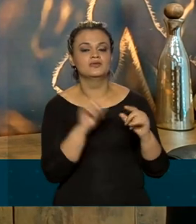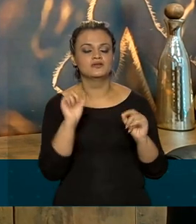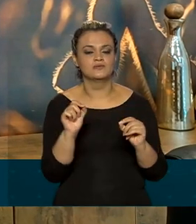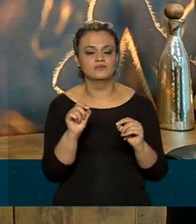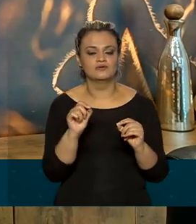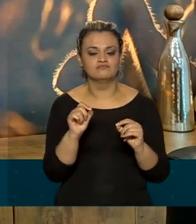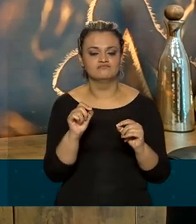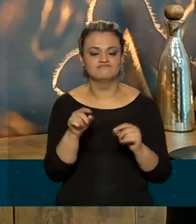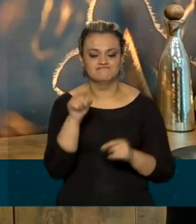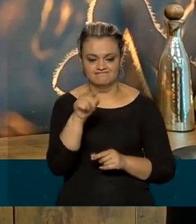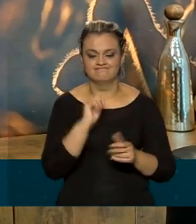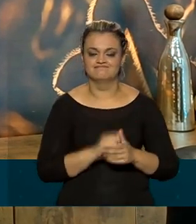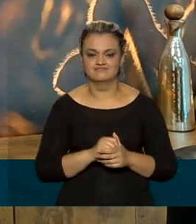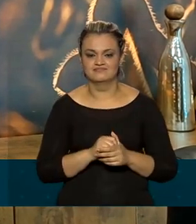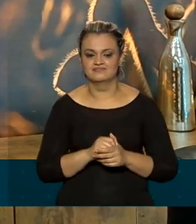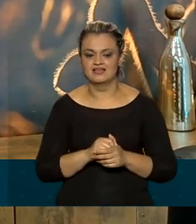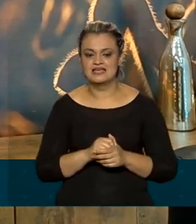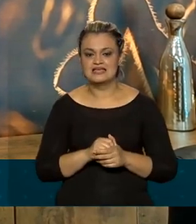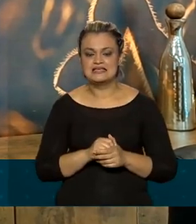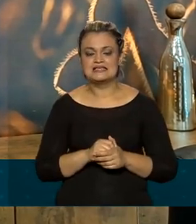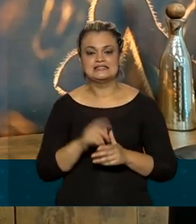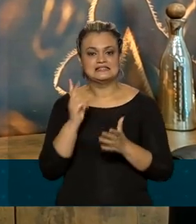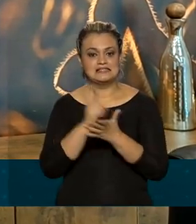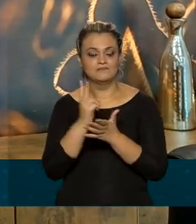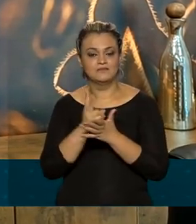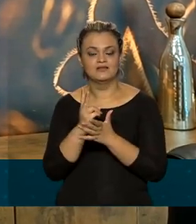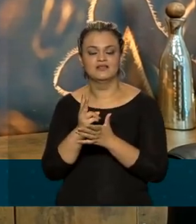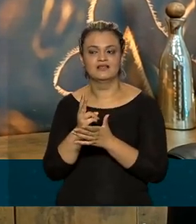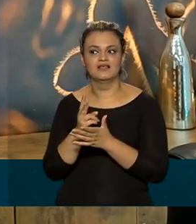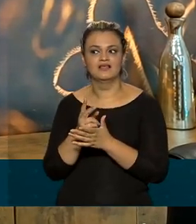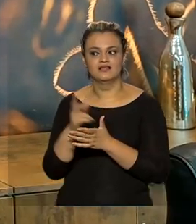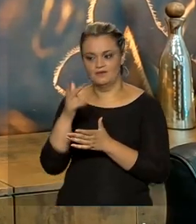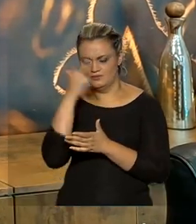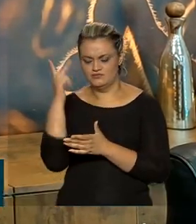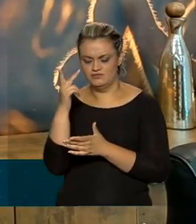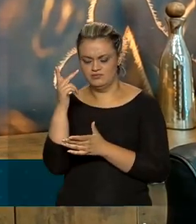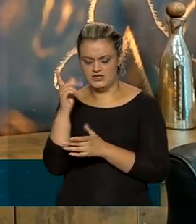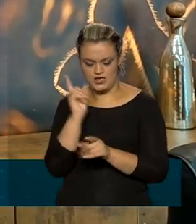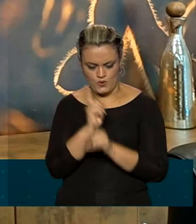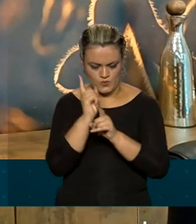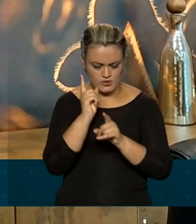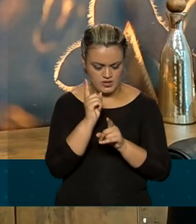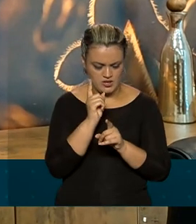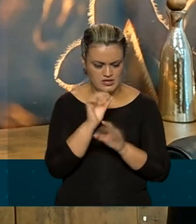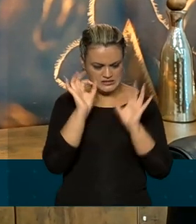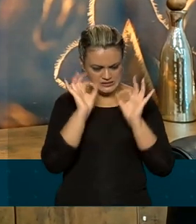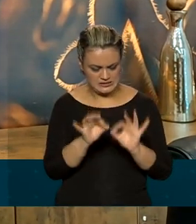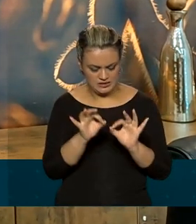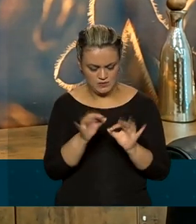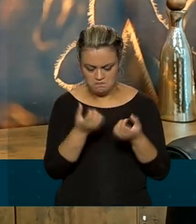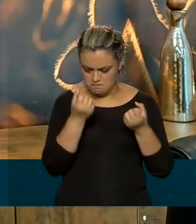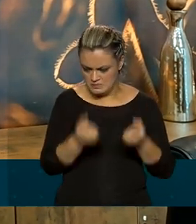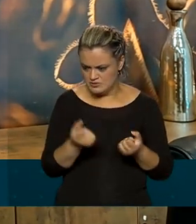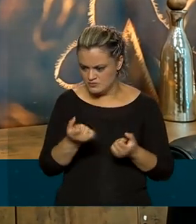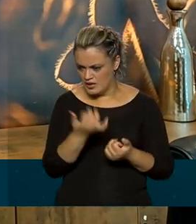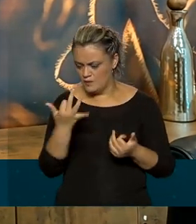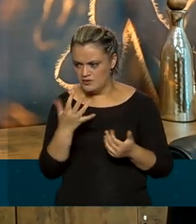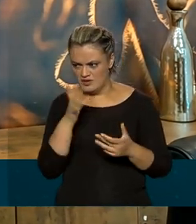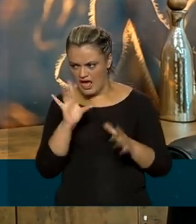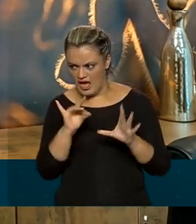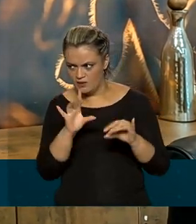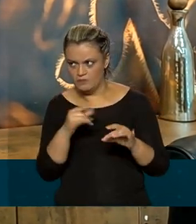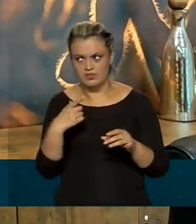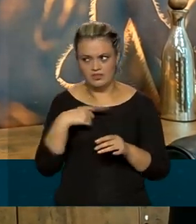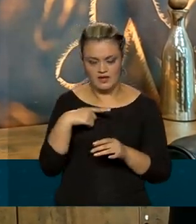fator. Então, toda vez que o produtor tem a verificação, a medição correta disso, garante além